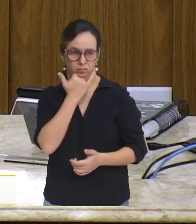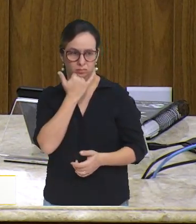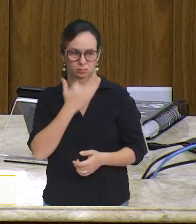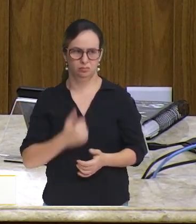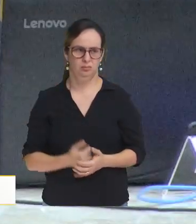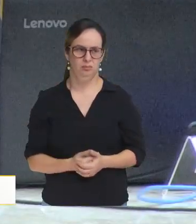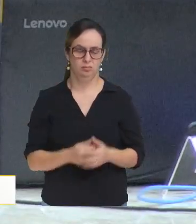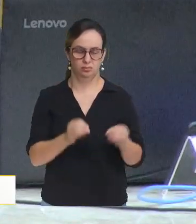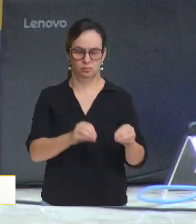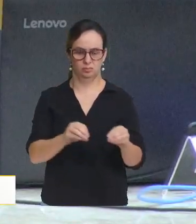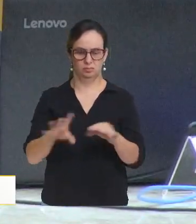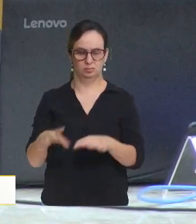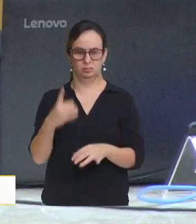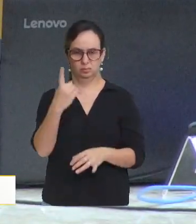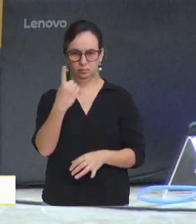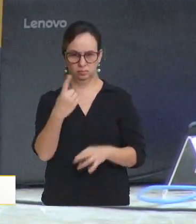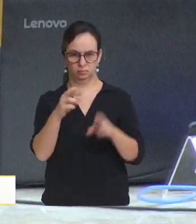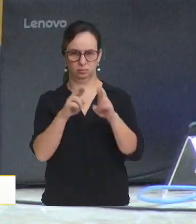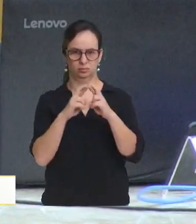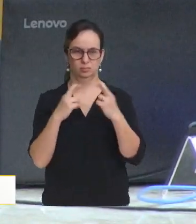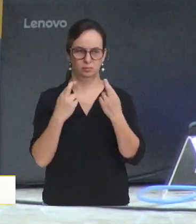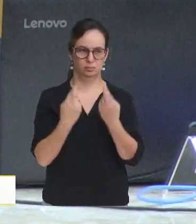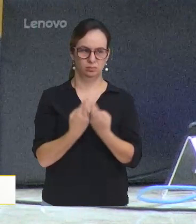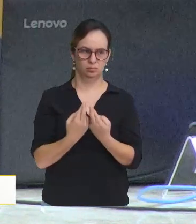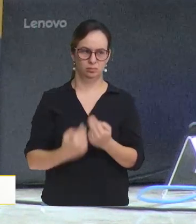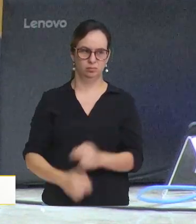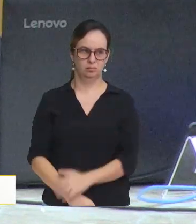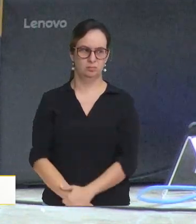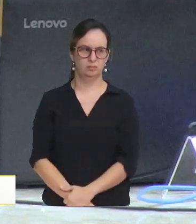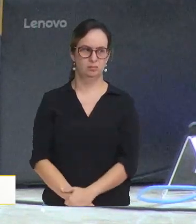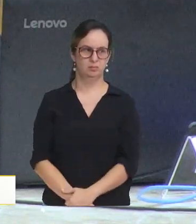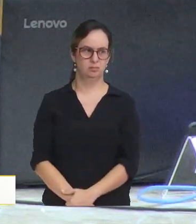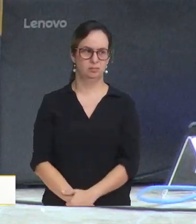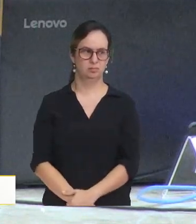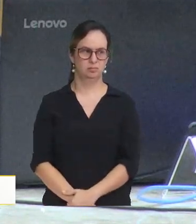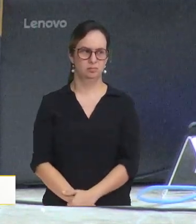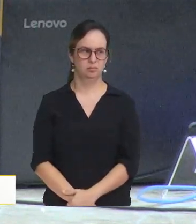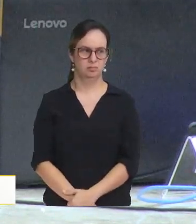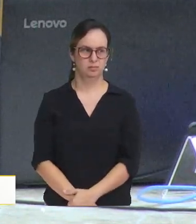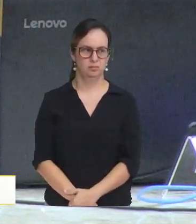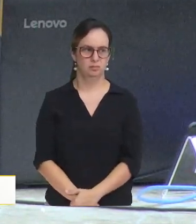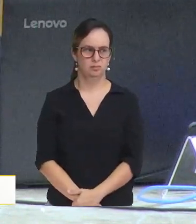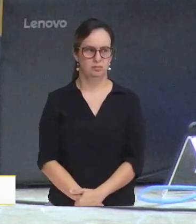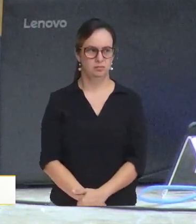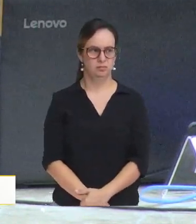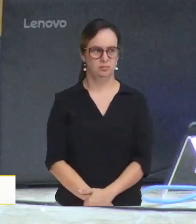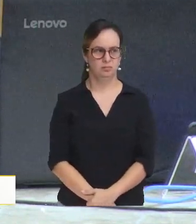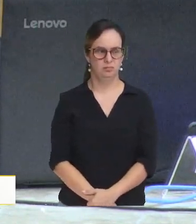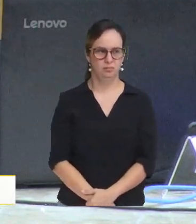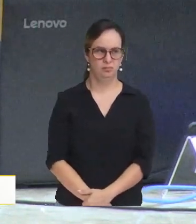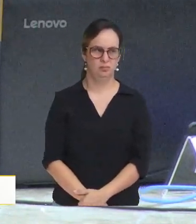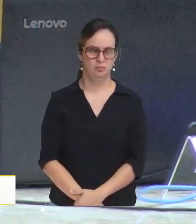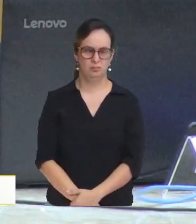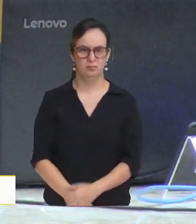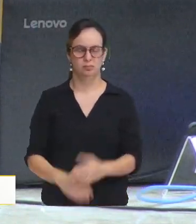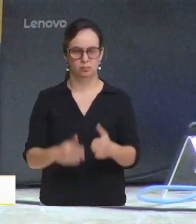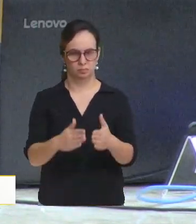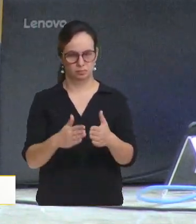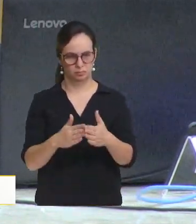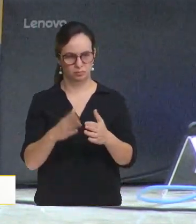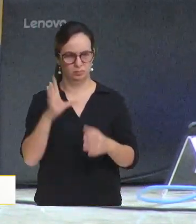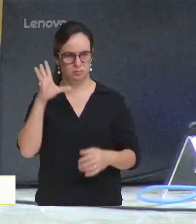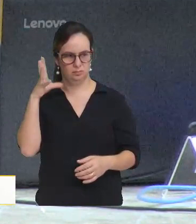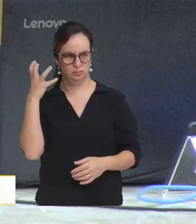em que uma sessão, qualquer dúvida seria espancada nesse sentido, atendendo, então, a solicitação